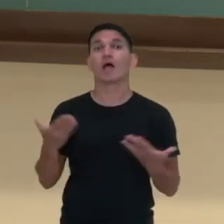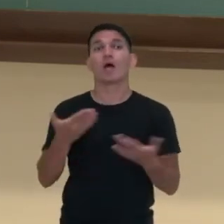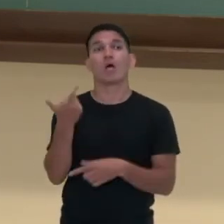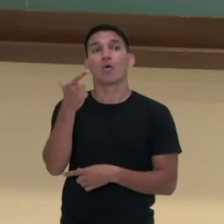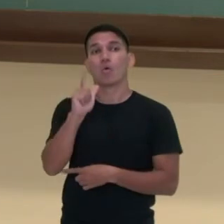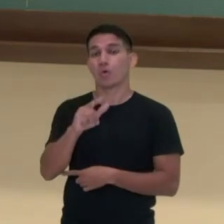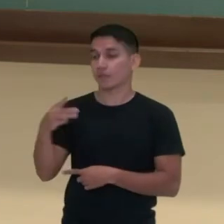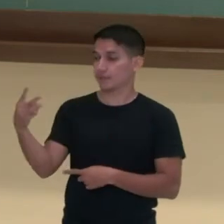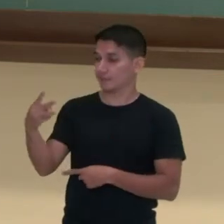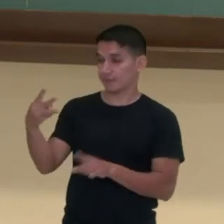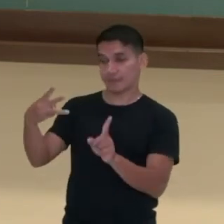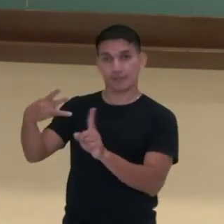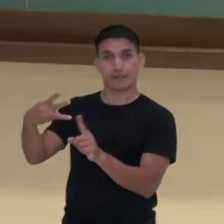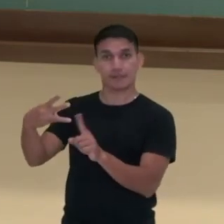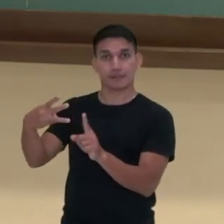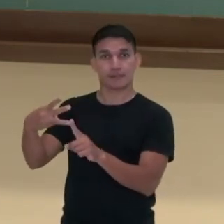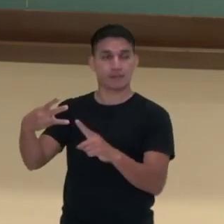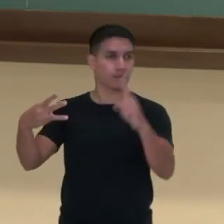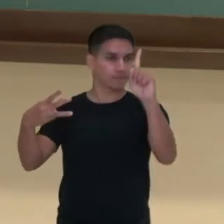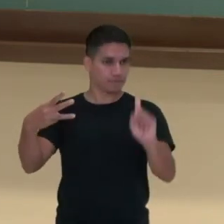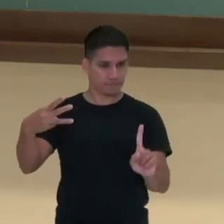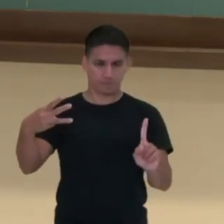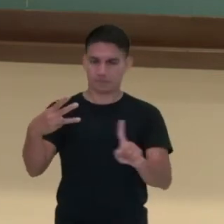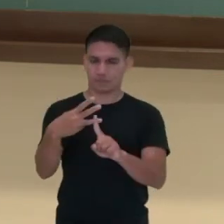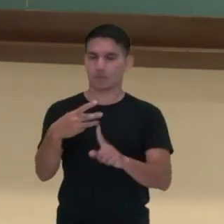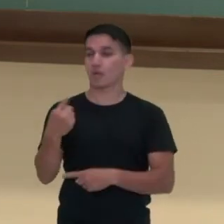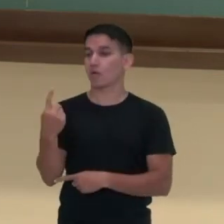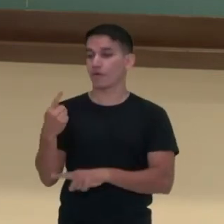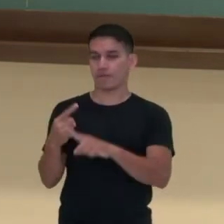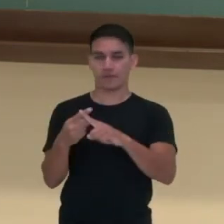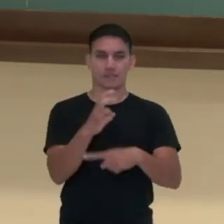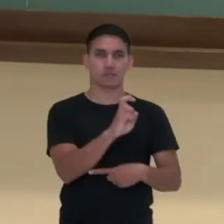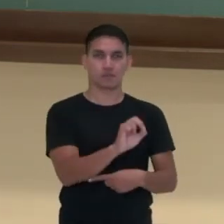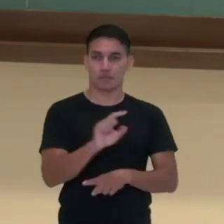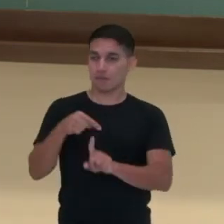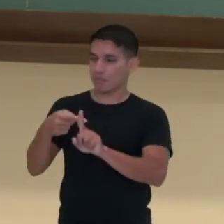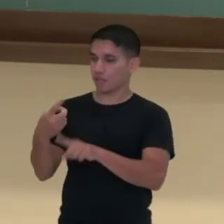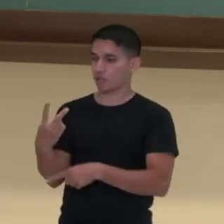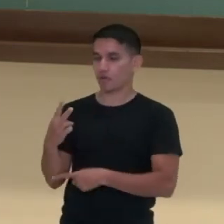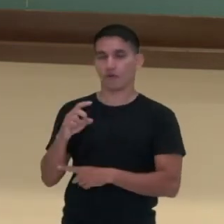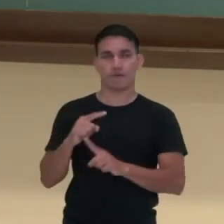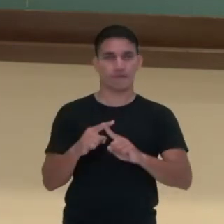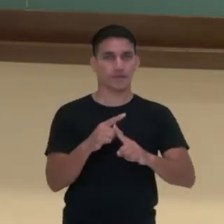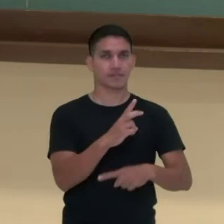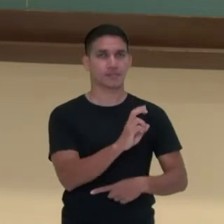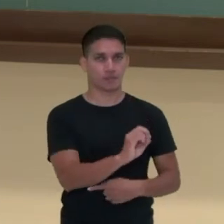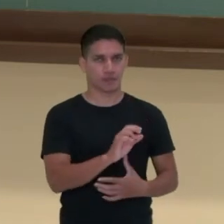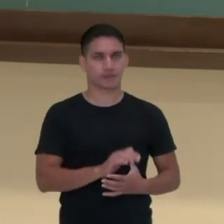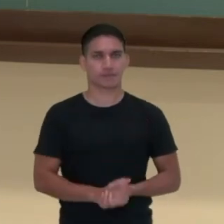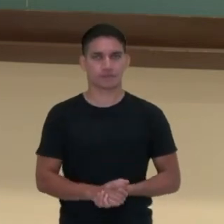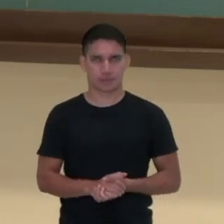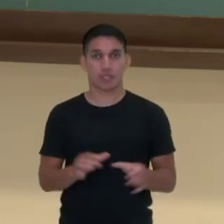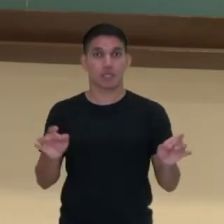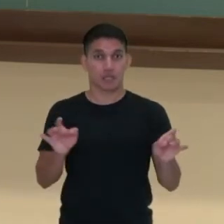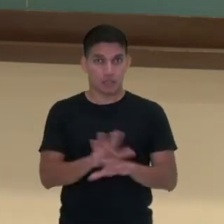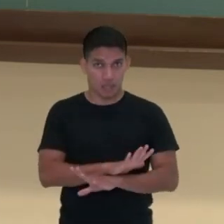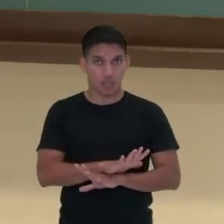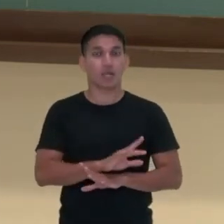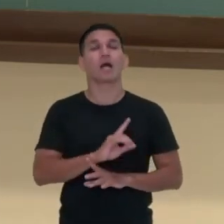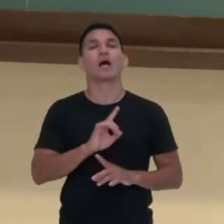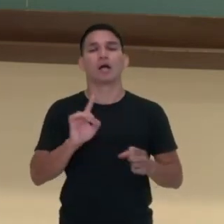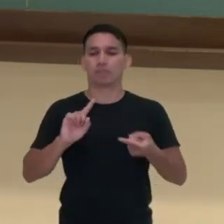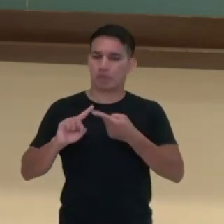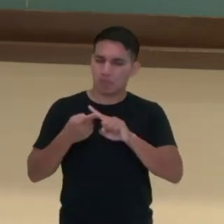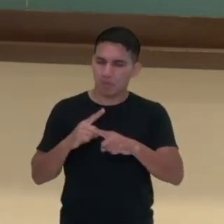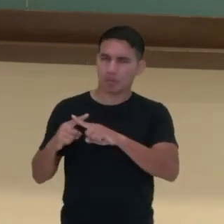os elementos da terceira linha pela primeira coluna. 1 vezes 50 mais 2 vezes 50, ok? Depois a gente realiza a multiplicação e a soma.